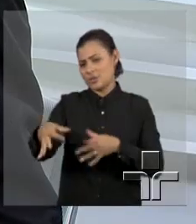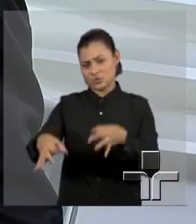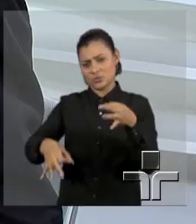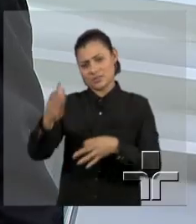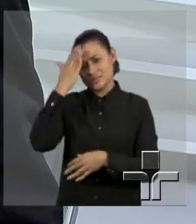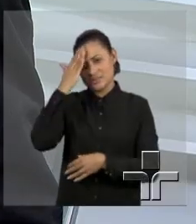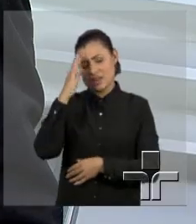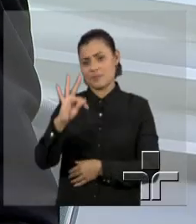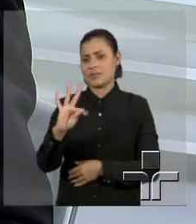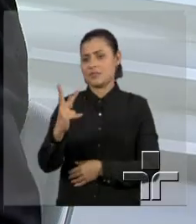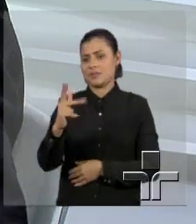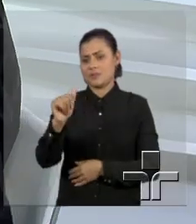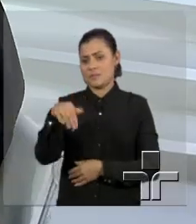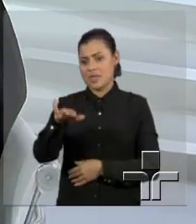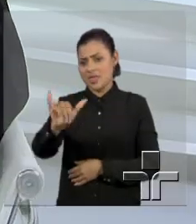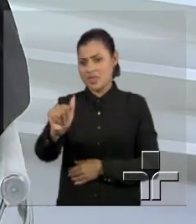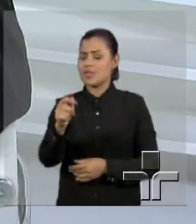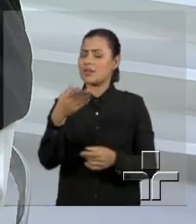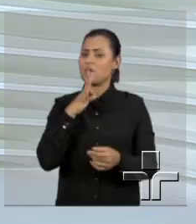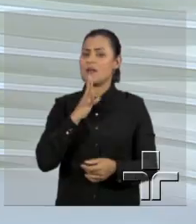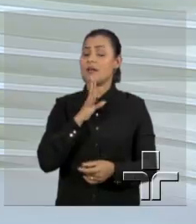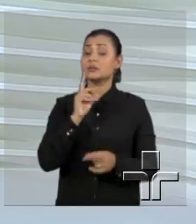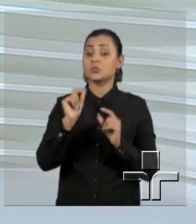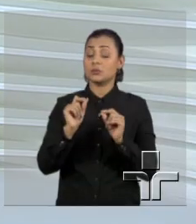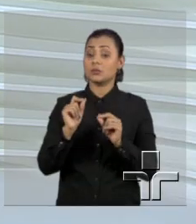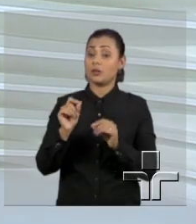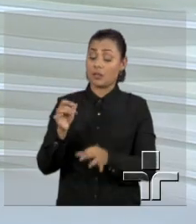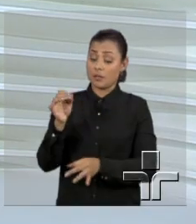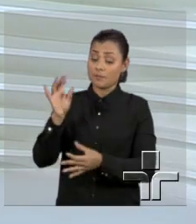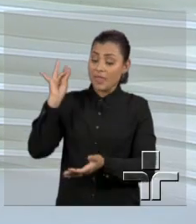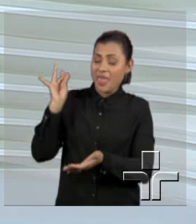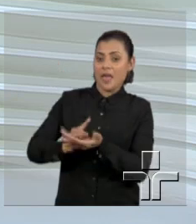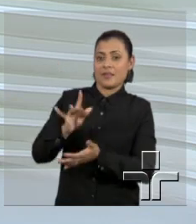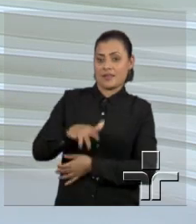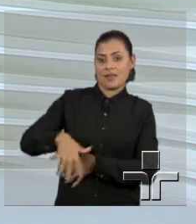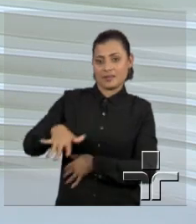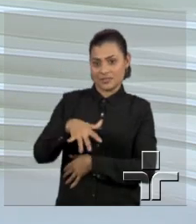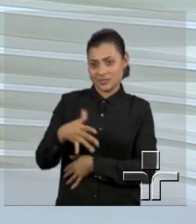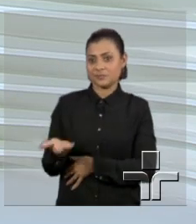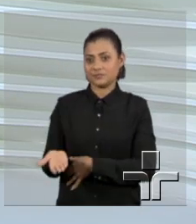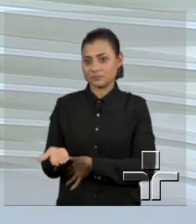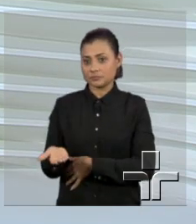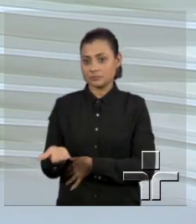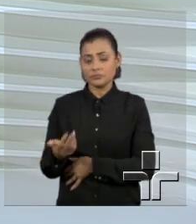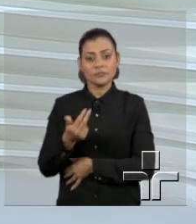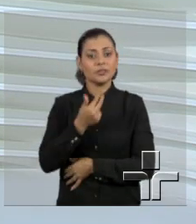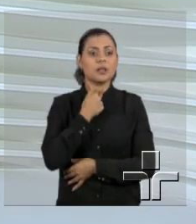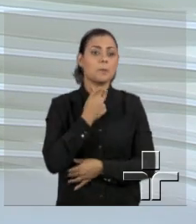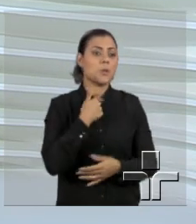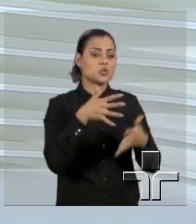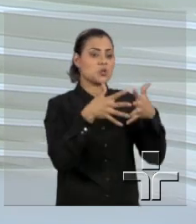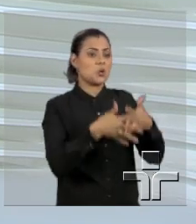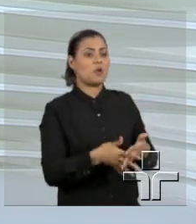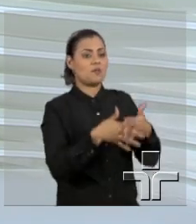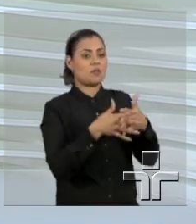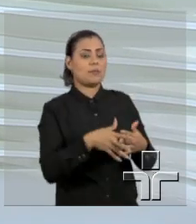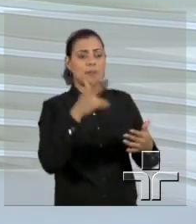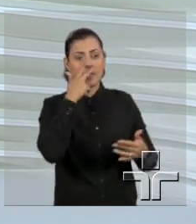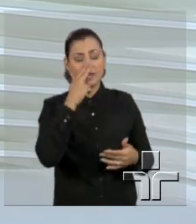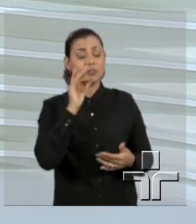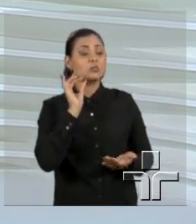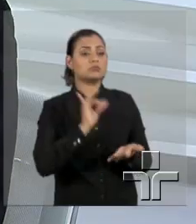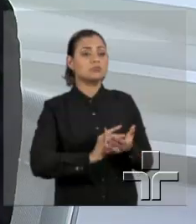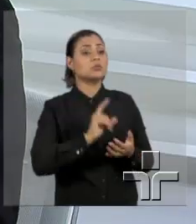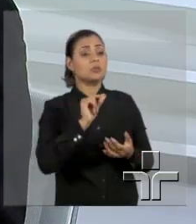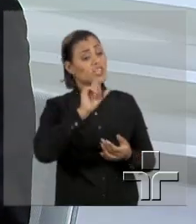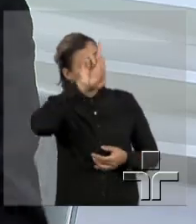O direito cria suas próprias realidades em certa medida. Não confundir o mundo do ser com o mundo do dever ser. O direito está